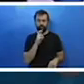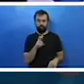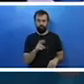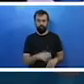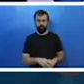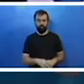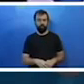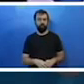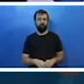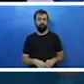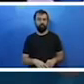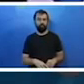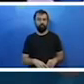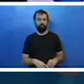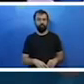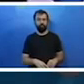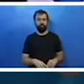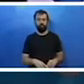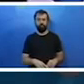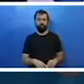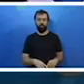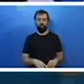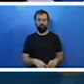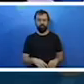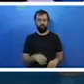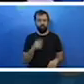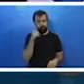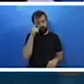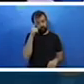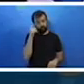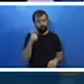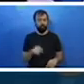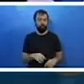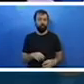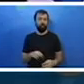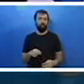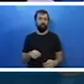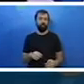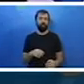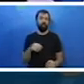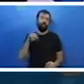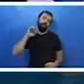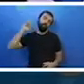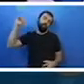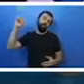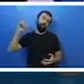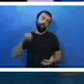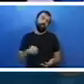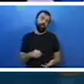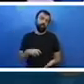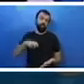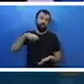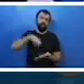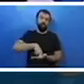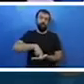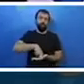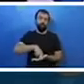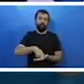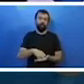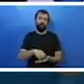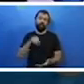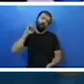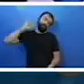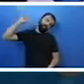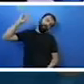que a coroa sentia, né? Por isso que ele foi condenado, porque a coroa portuguesa sentiu-se ameaçada pelas